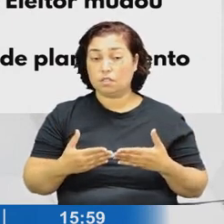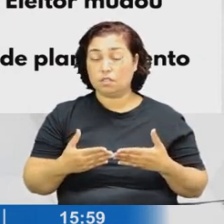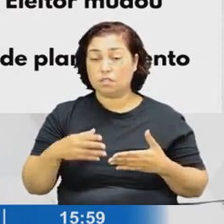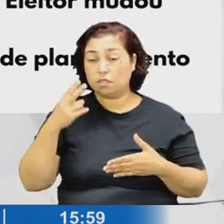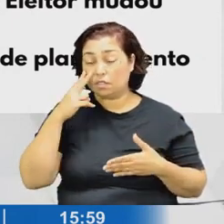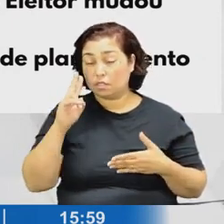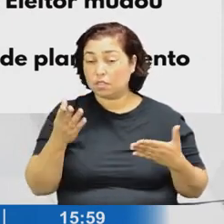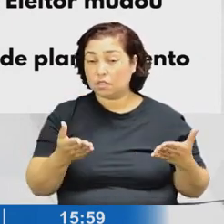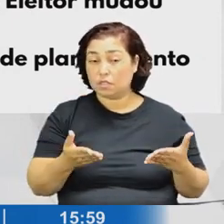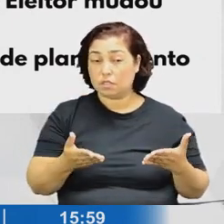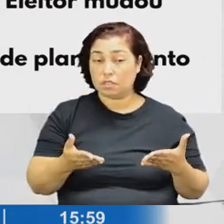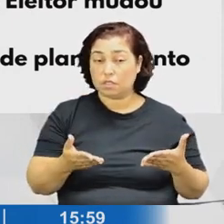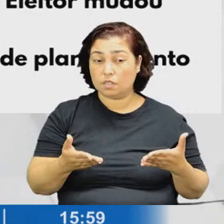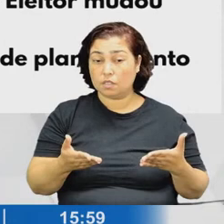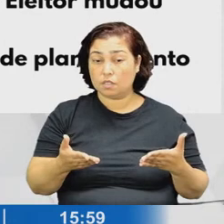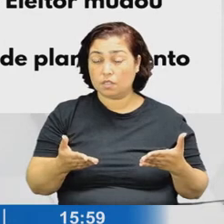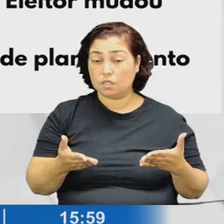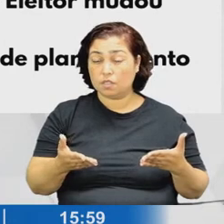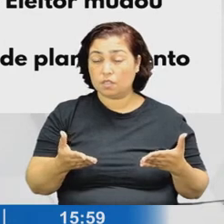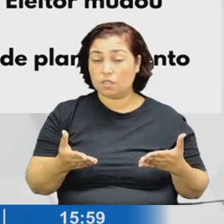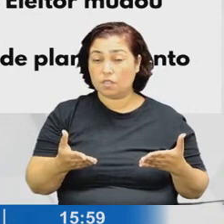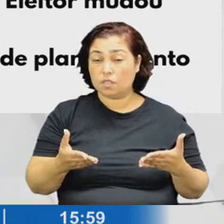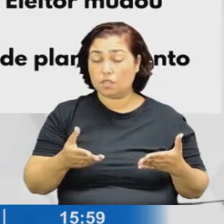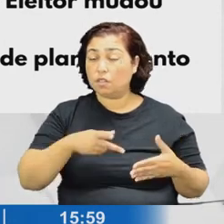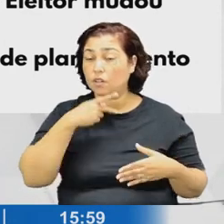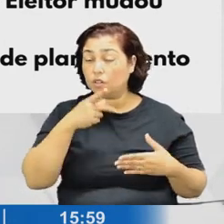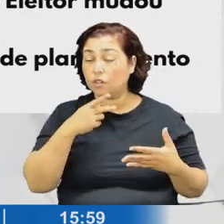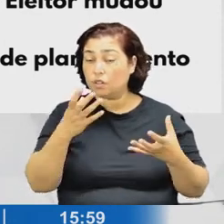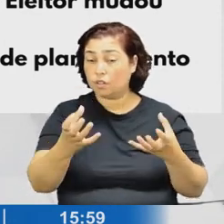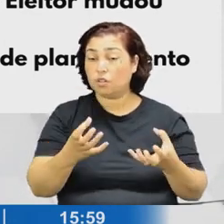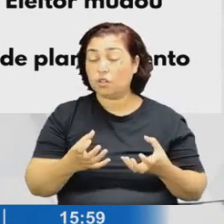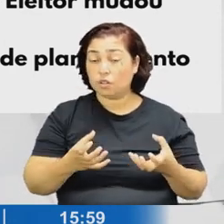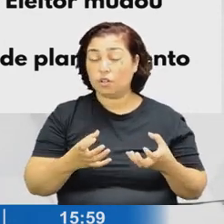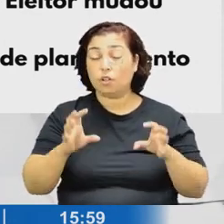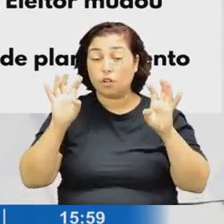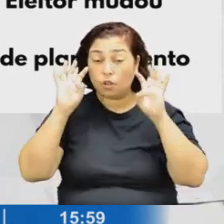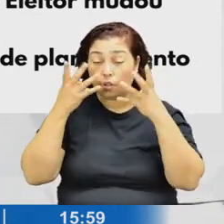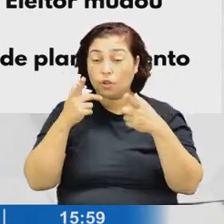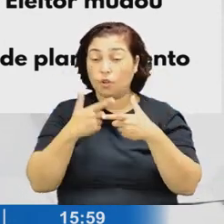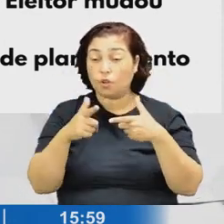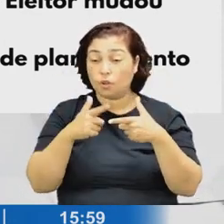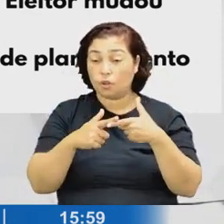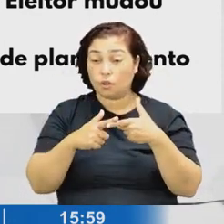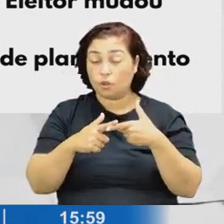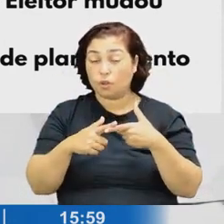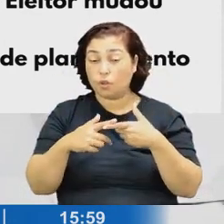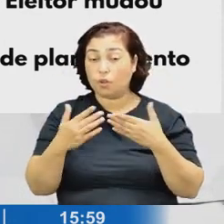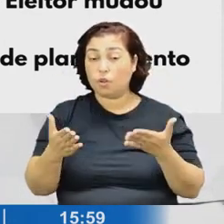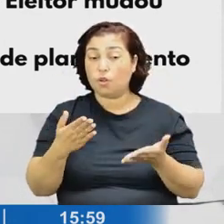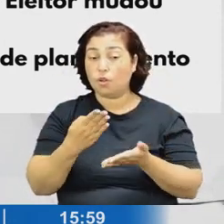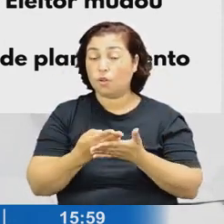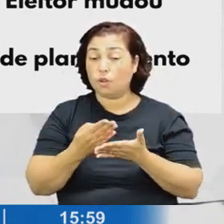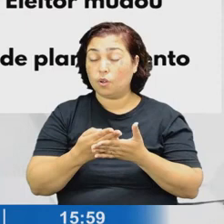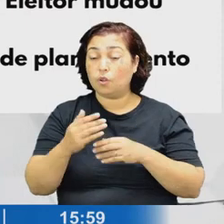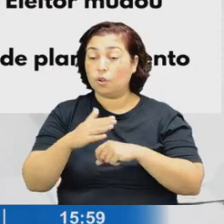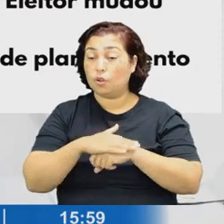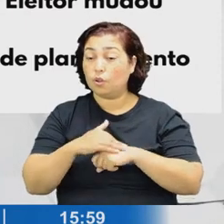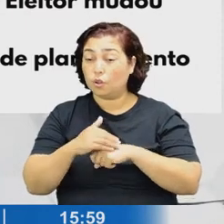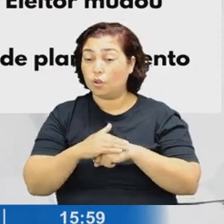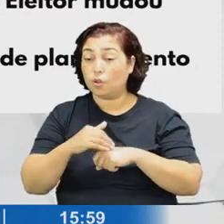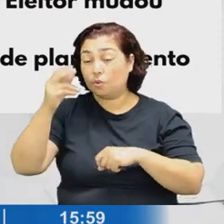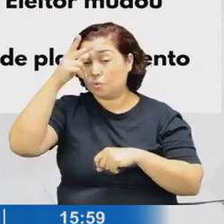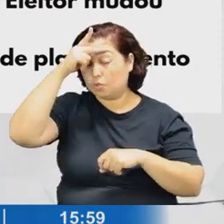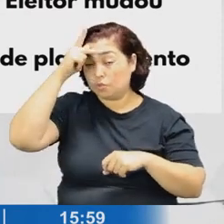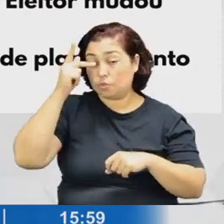olhava para aquele candidato falou assim cara chato falando de bolsonaro eu quero resolver o problema do Córrego ali se ele tivesse estudado o ambiente tivesse conversado com as pessoas